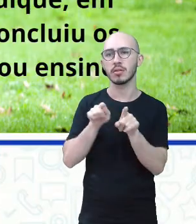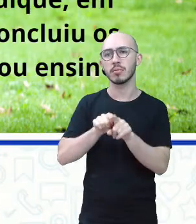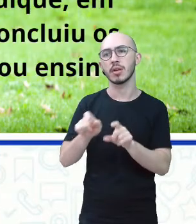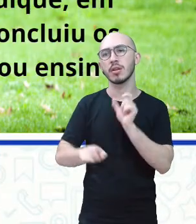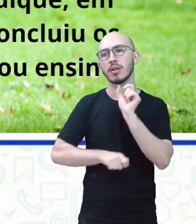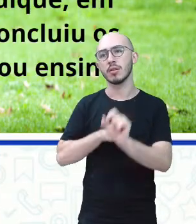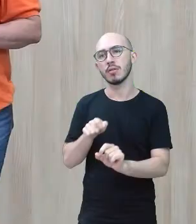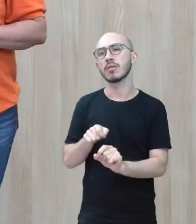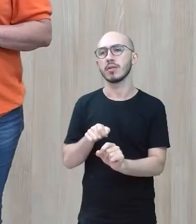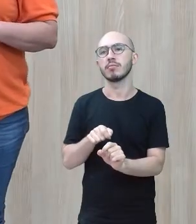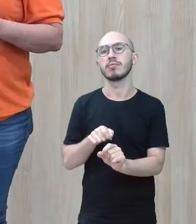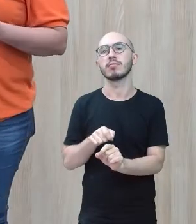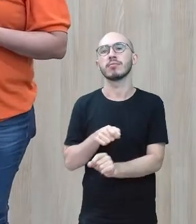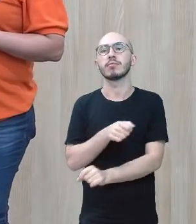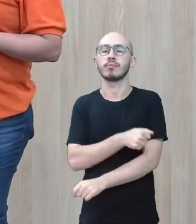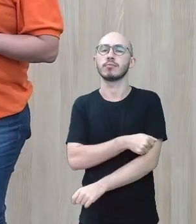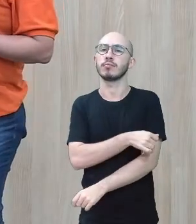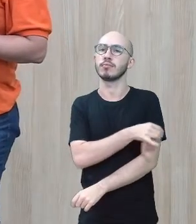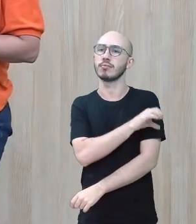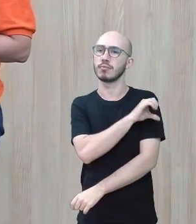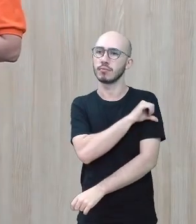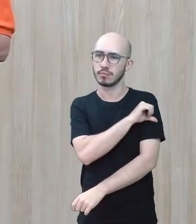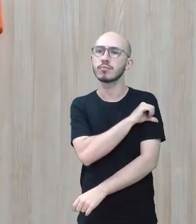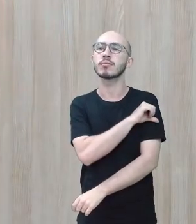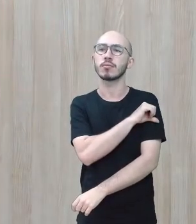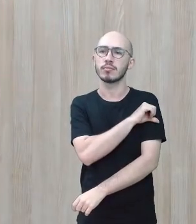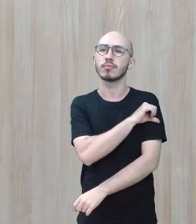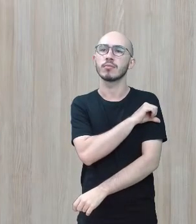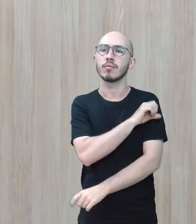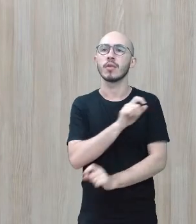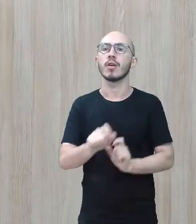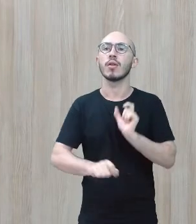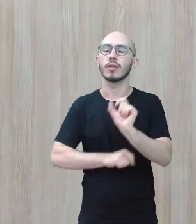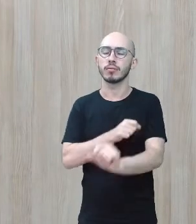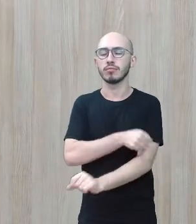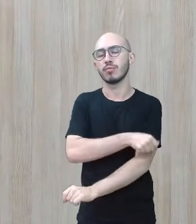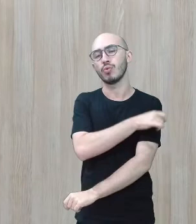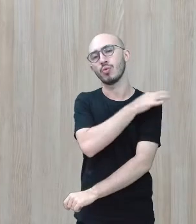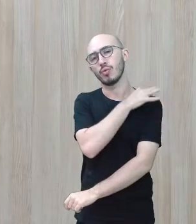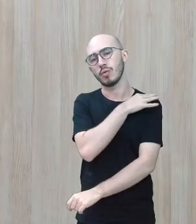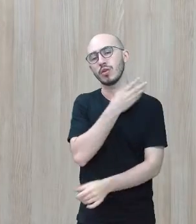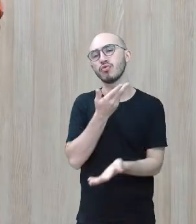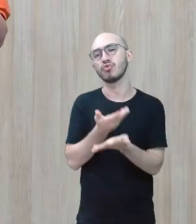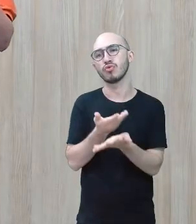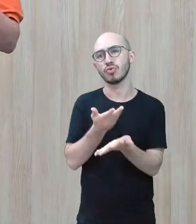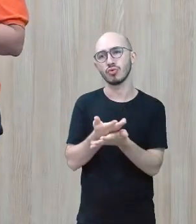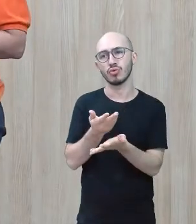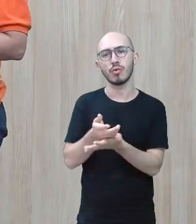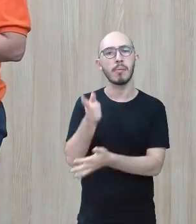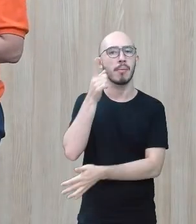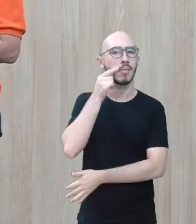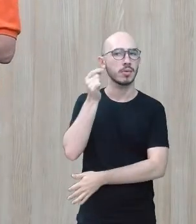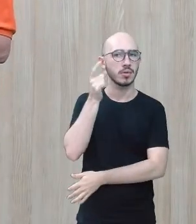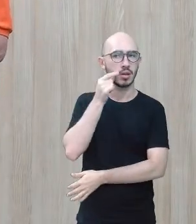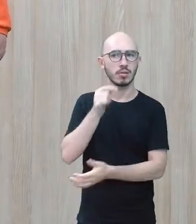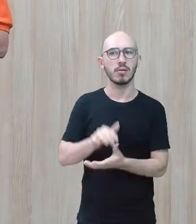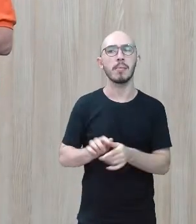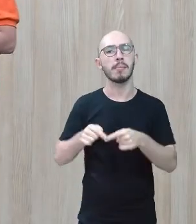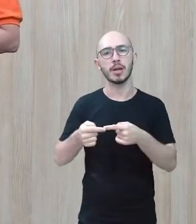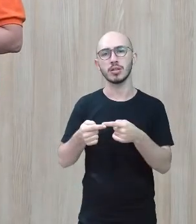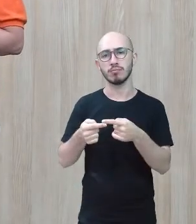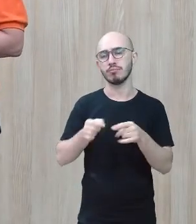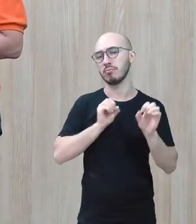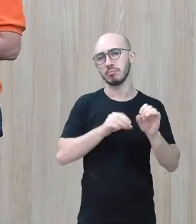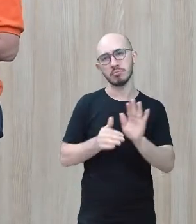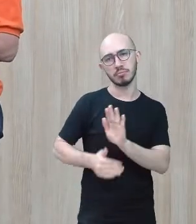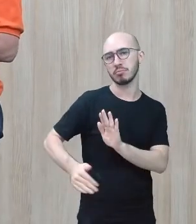superior. Então, vocês percebem aqui, não é? na época, vocês percebem, a